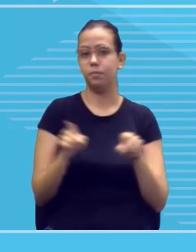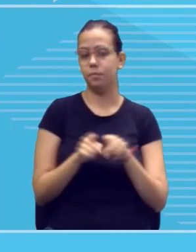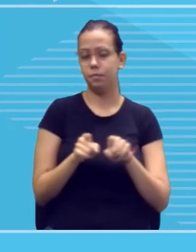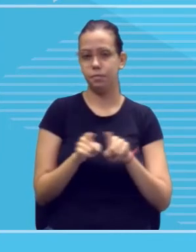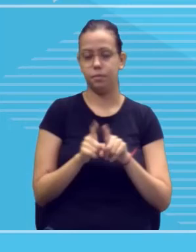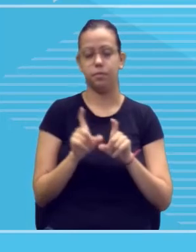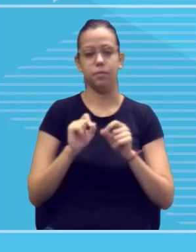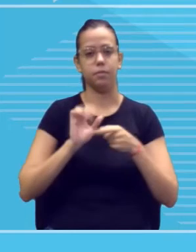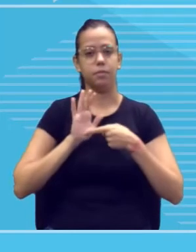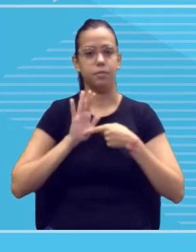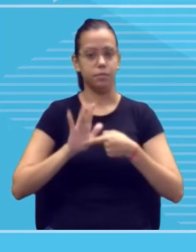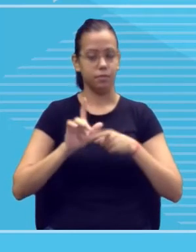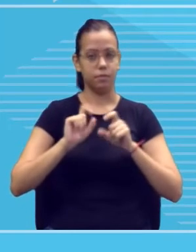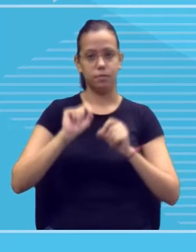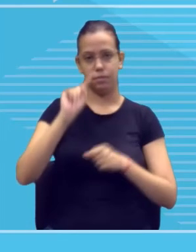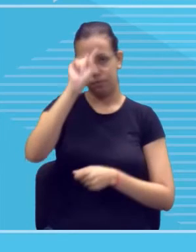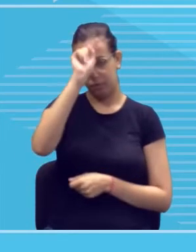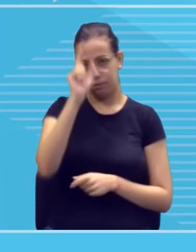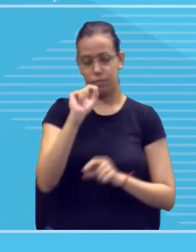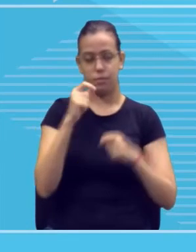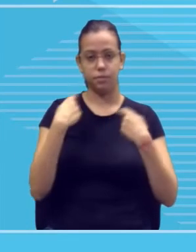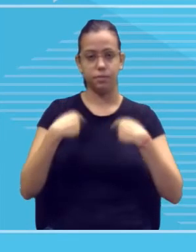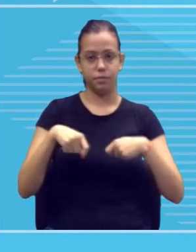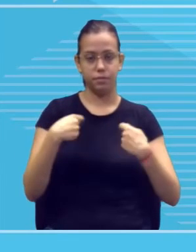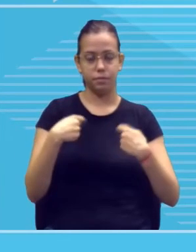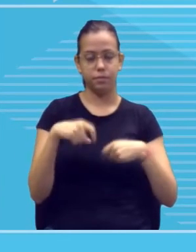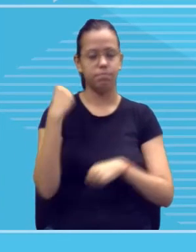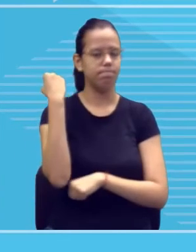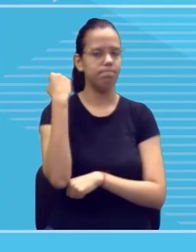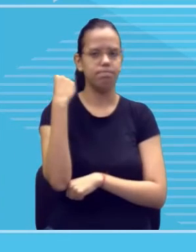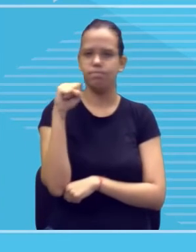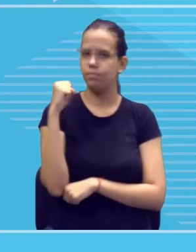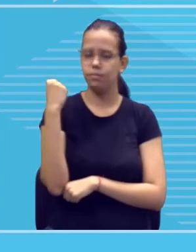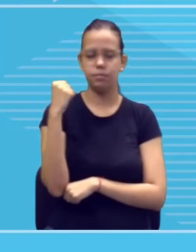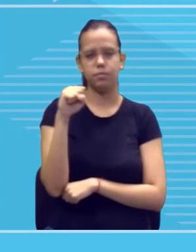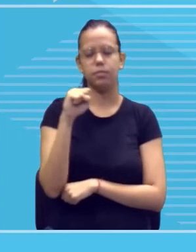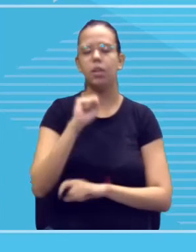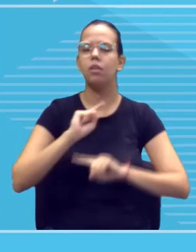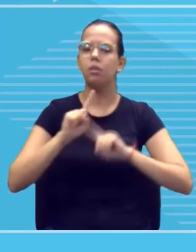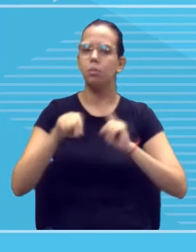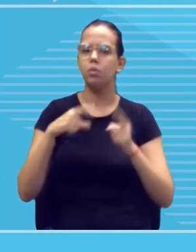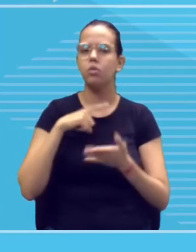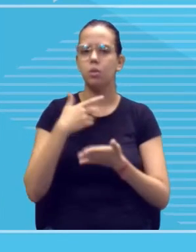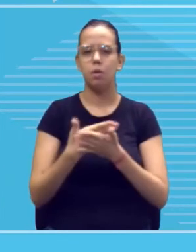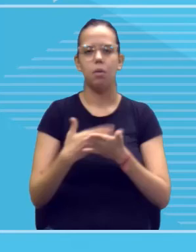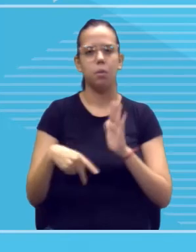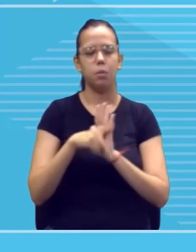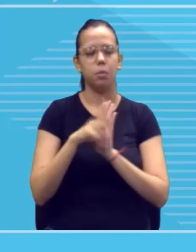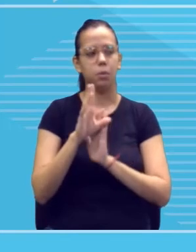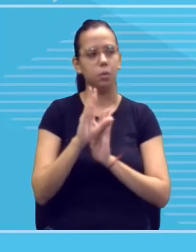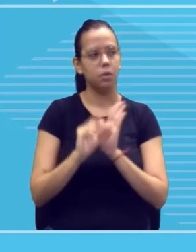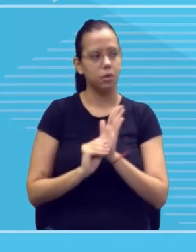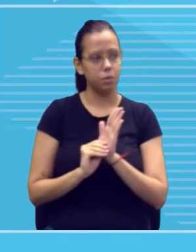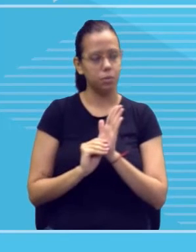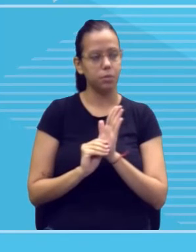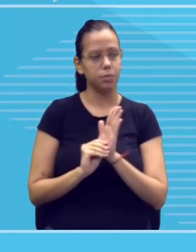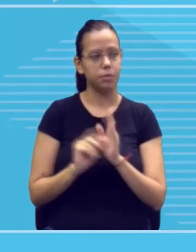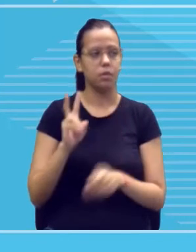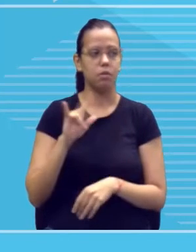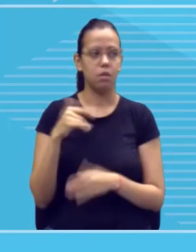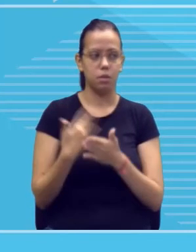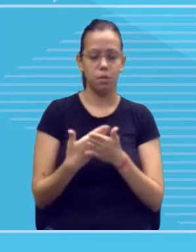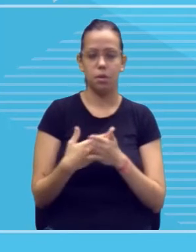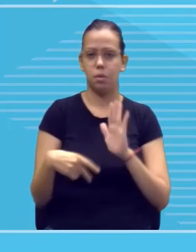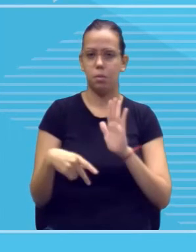mostrando aí a ideia de necessidade negativa a gente vai pegar uma aula só sobre isso viu galerinha vai ter uma aula